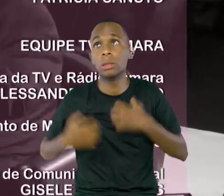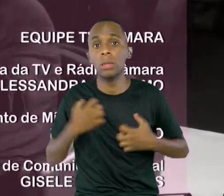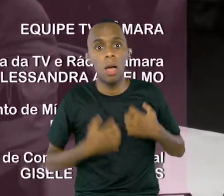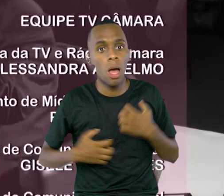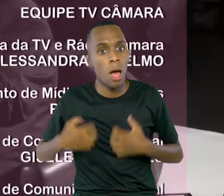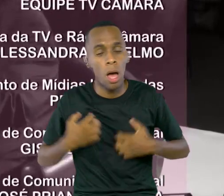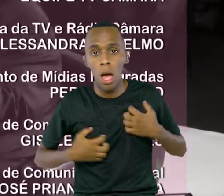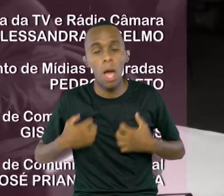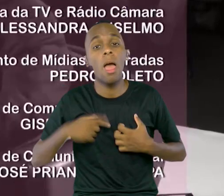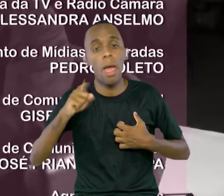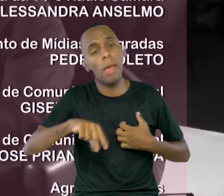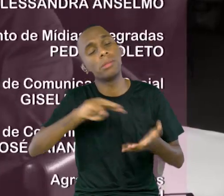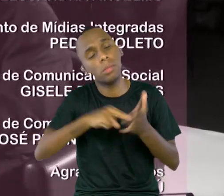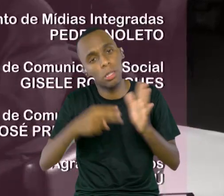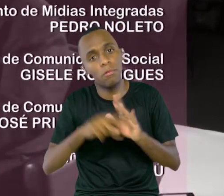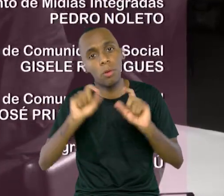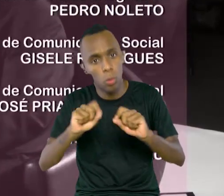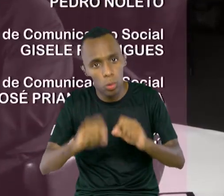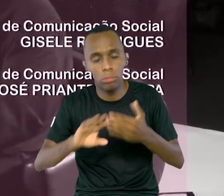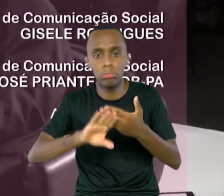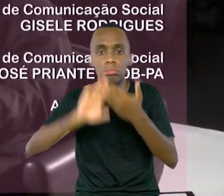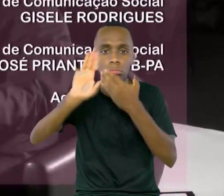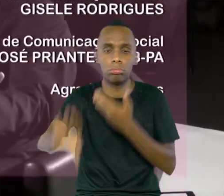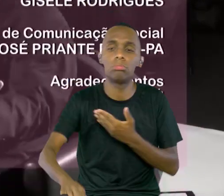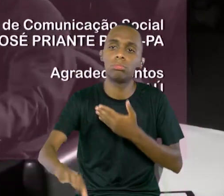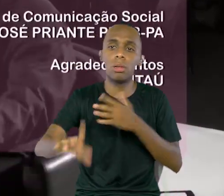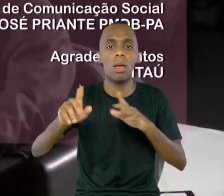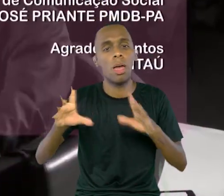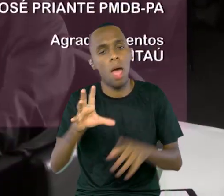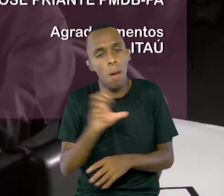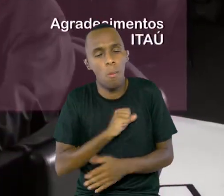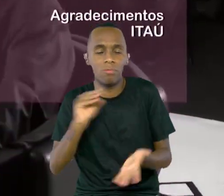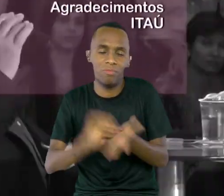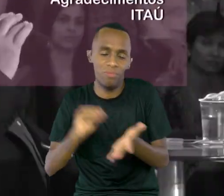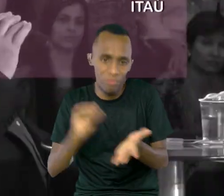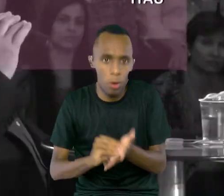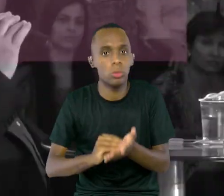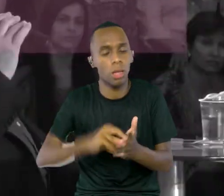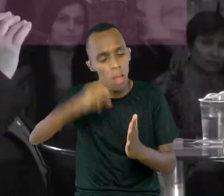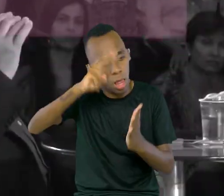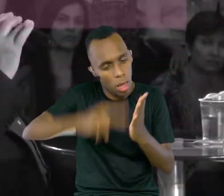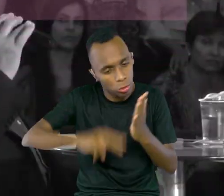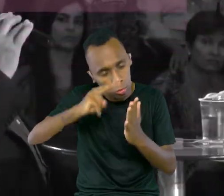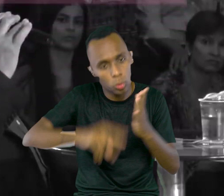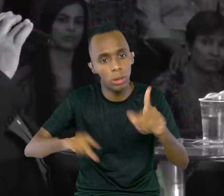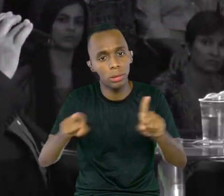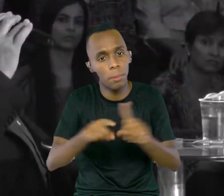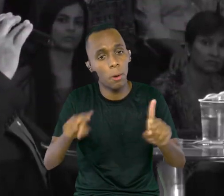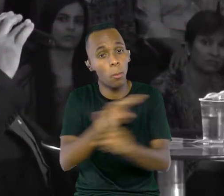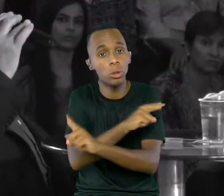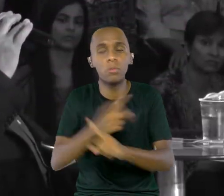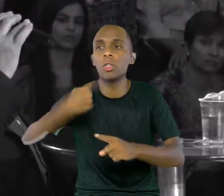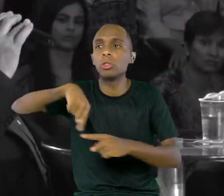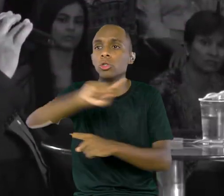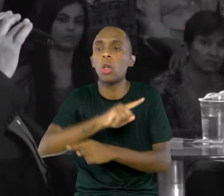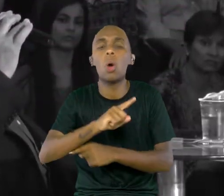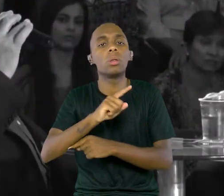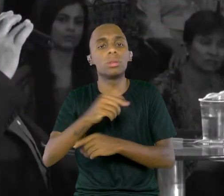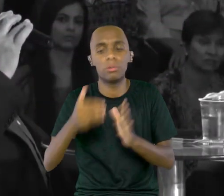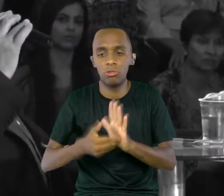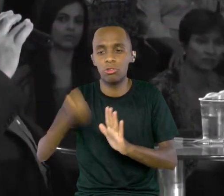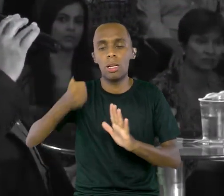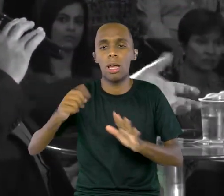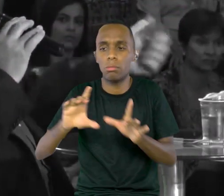o desespero é exatamente o exílio, né, da amorosidade. A leitura, às vezes,